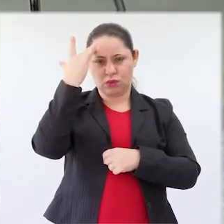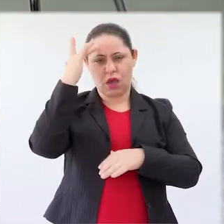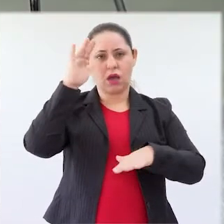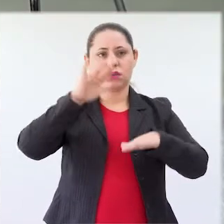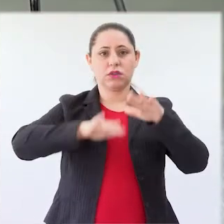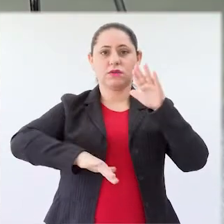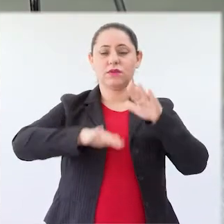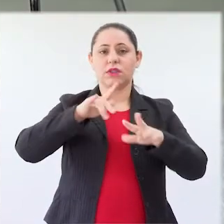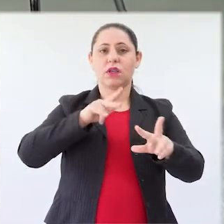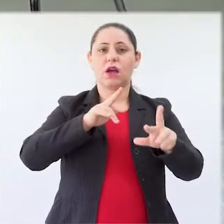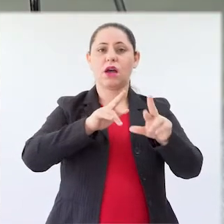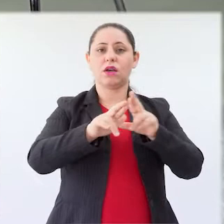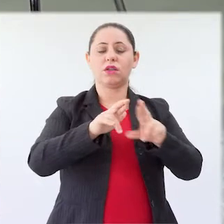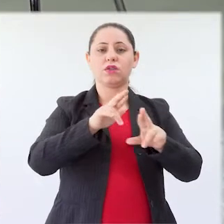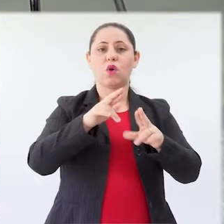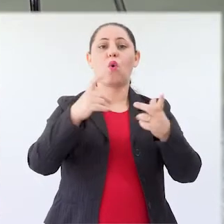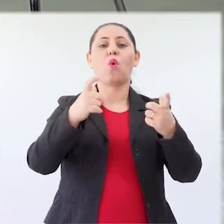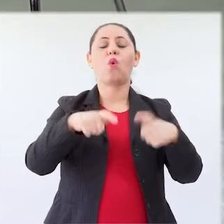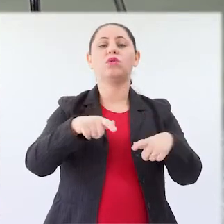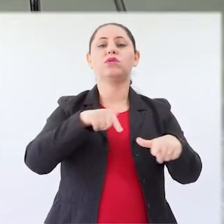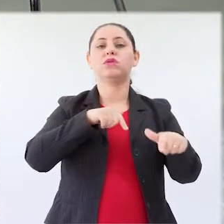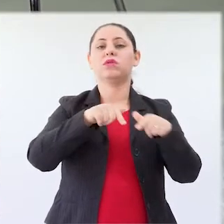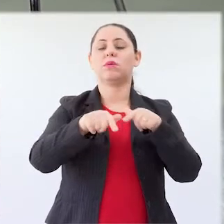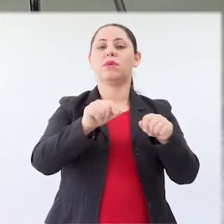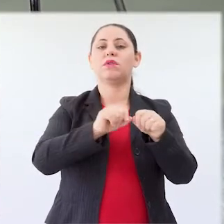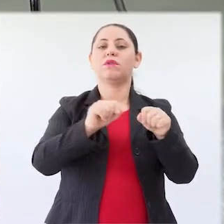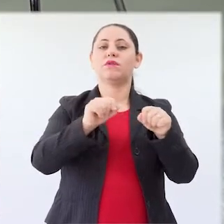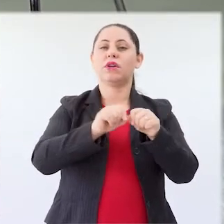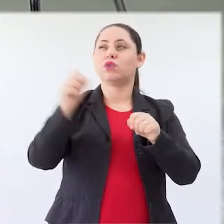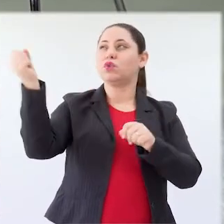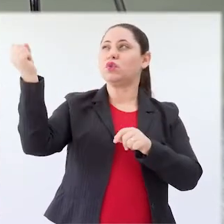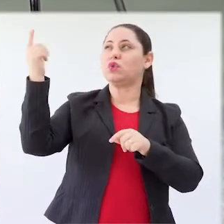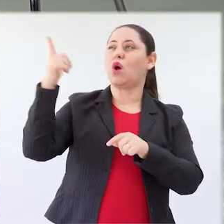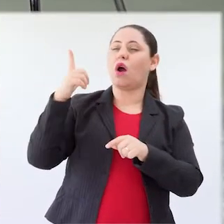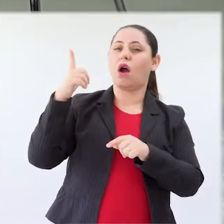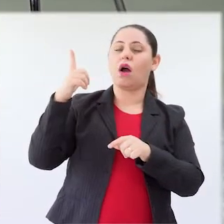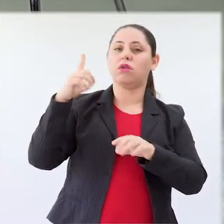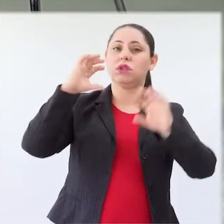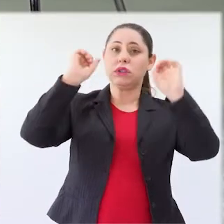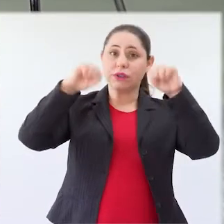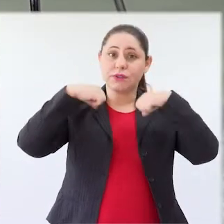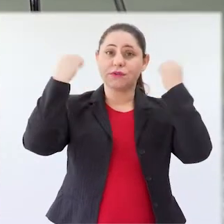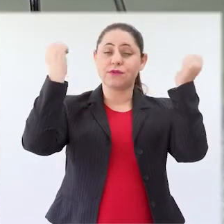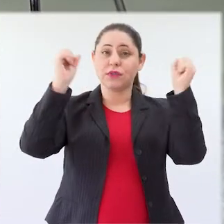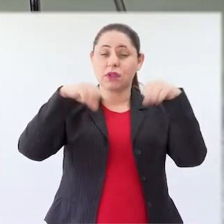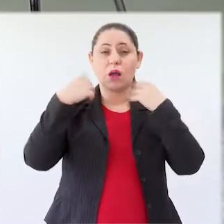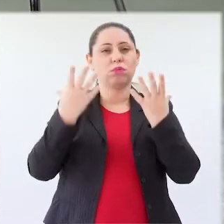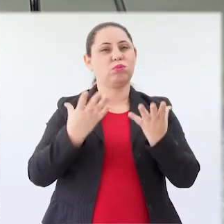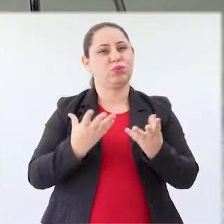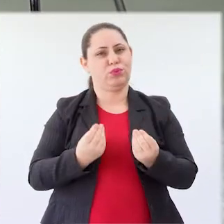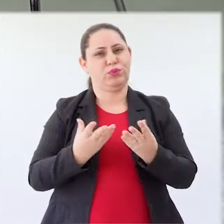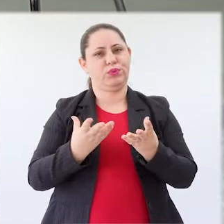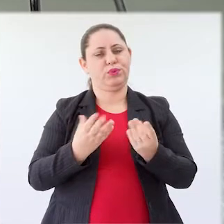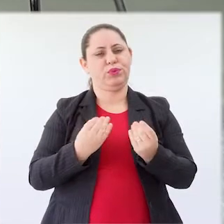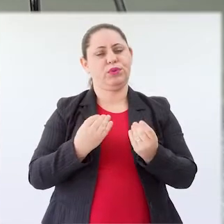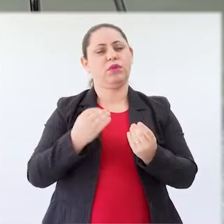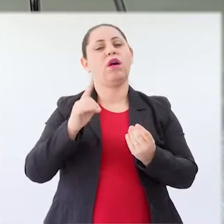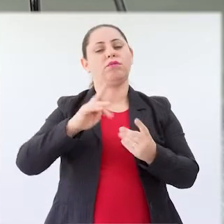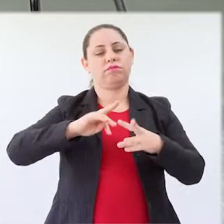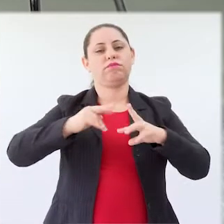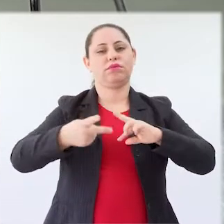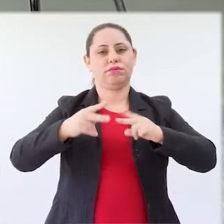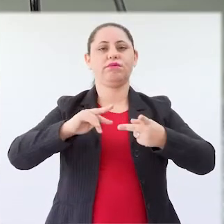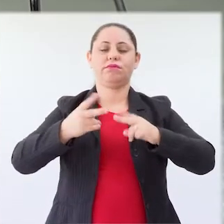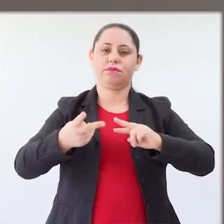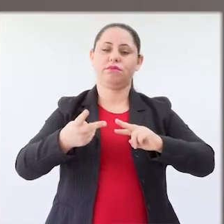vezes, essa relação onde ele trabalha, se faz exposição solar, atividade física em excesso, isso